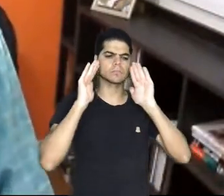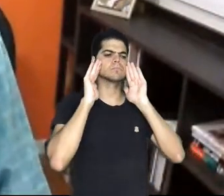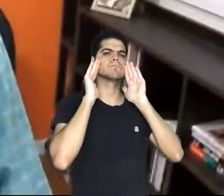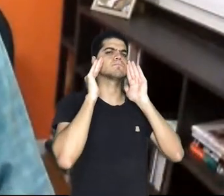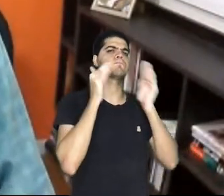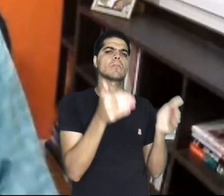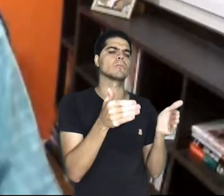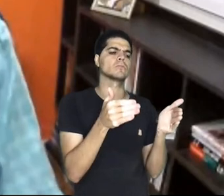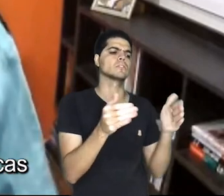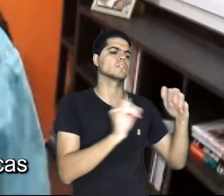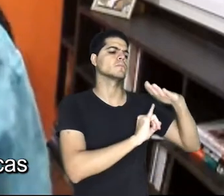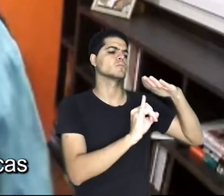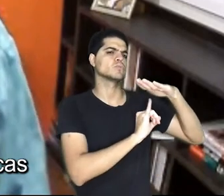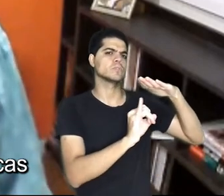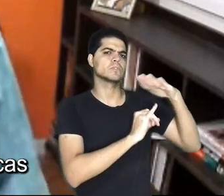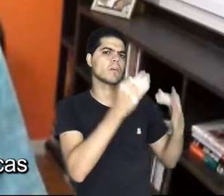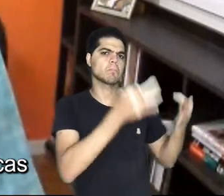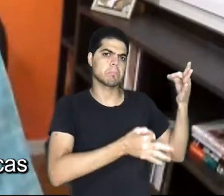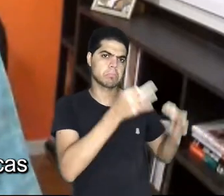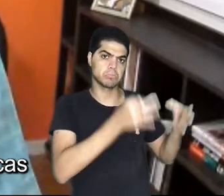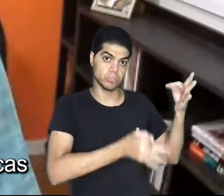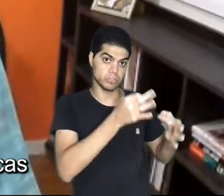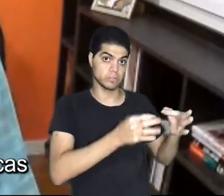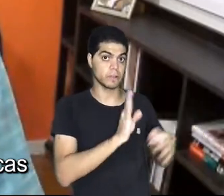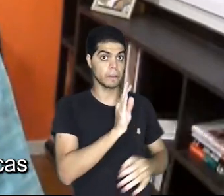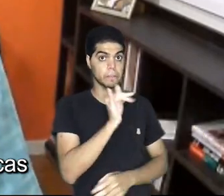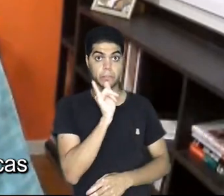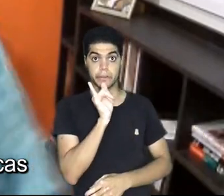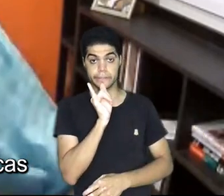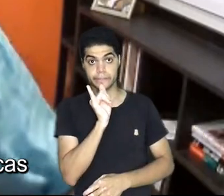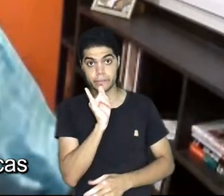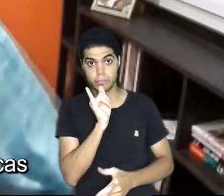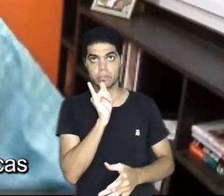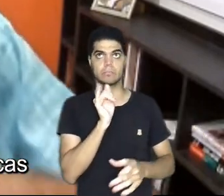dedicados às instituições jurídicas, por exemplo, né? Ou